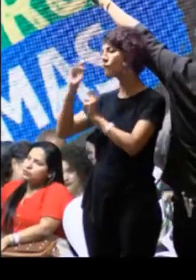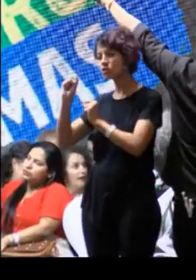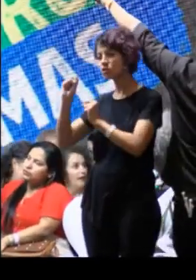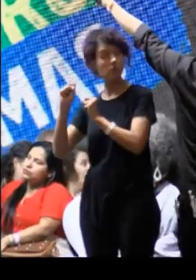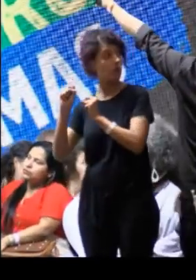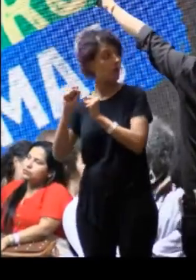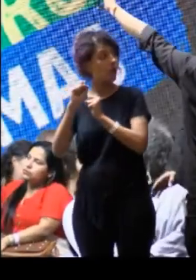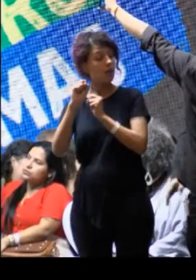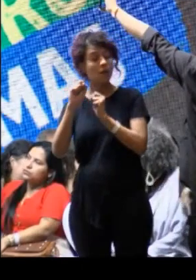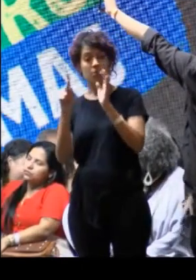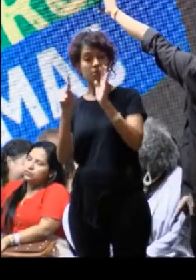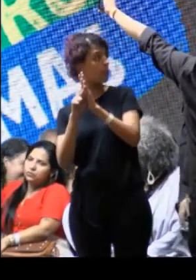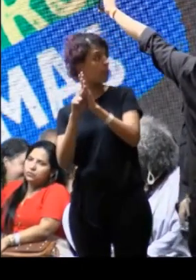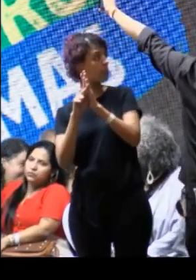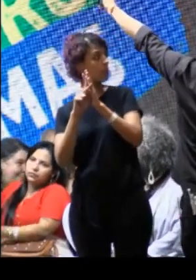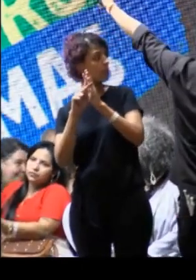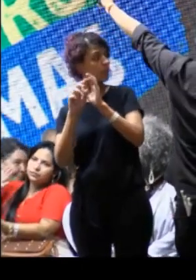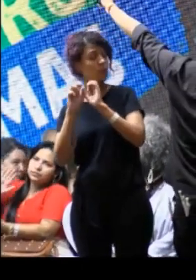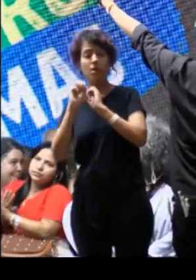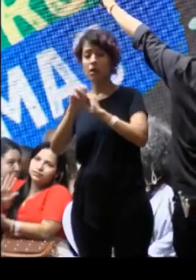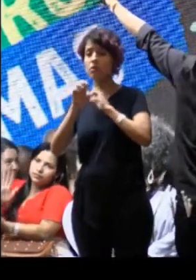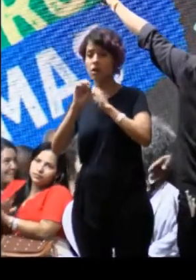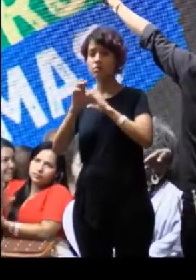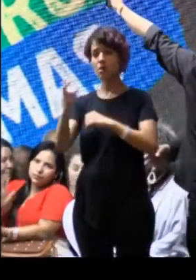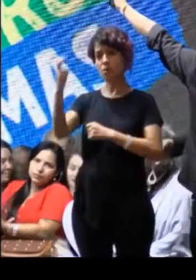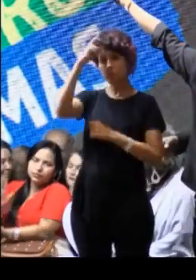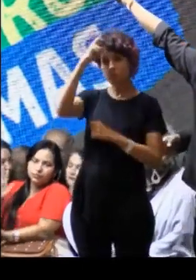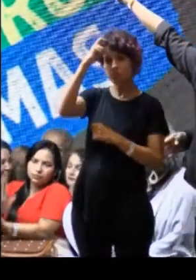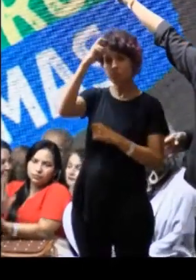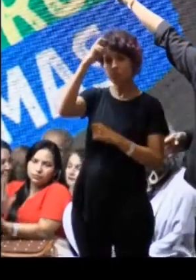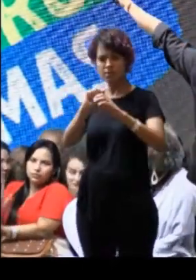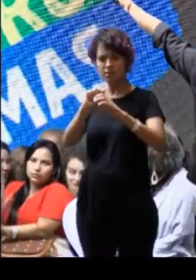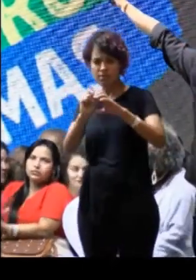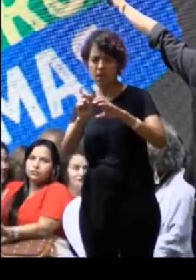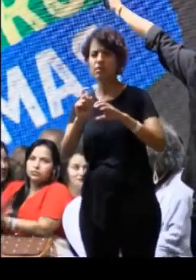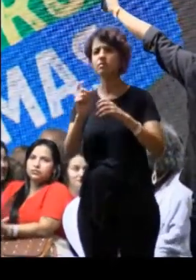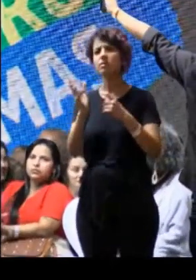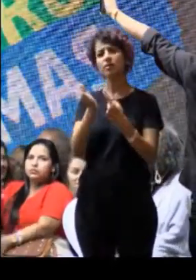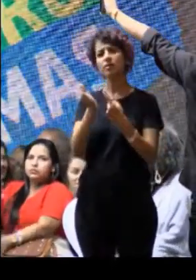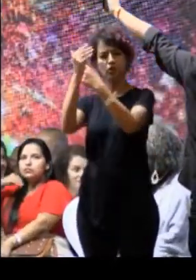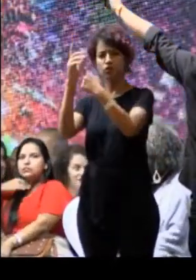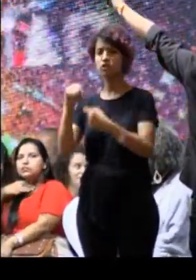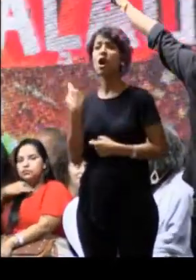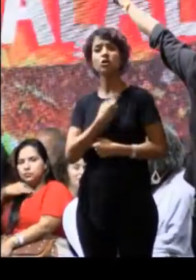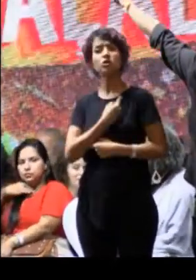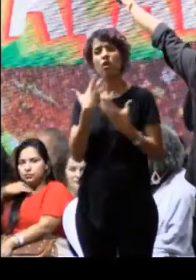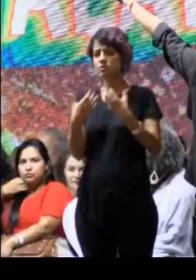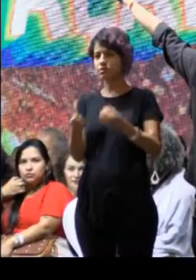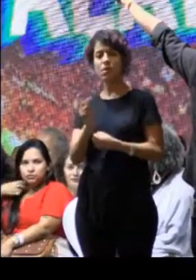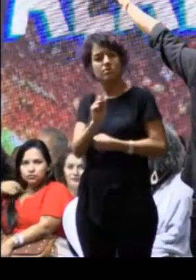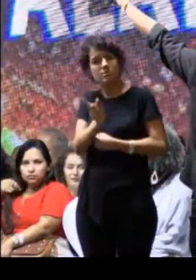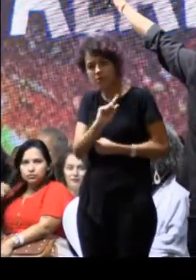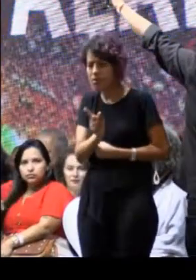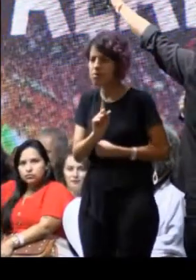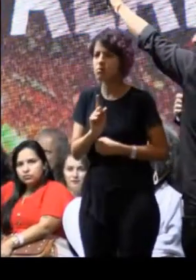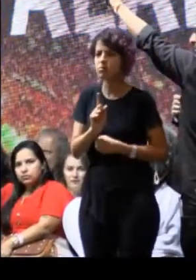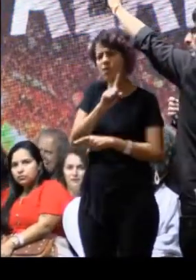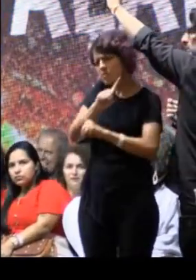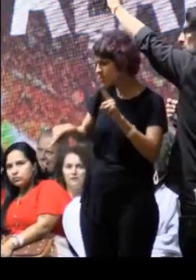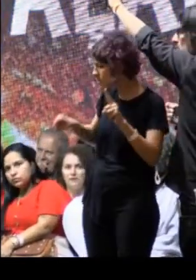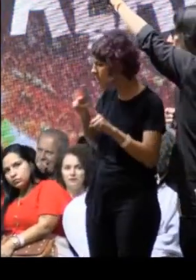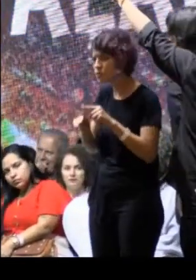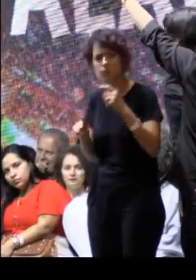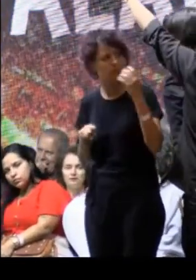educação, da cultura, da ciência, da tecnologia. Nós não aceitamos mais censura, tortura e